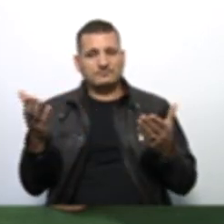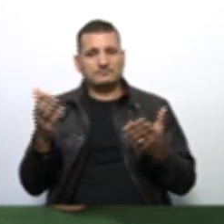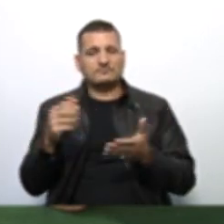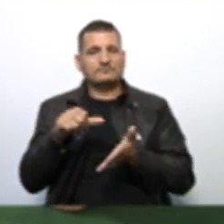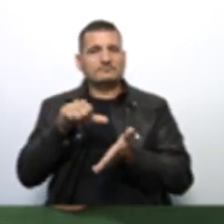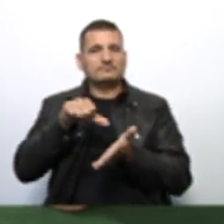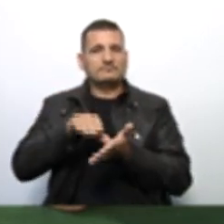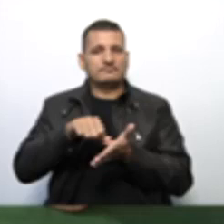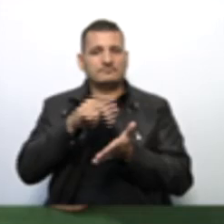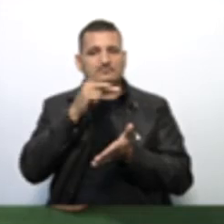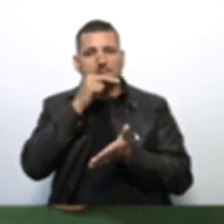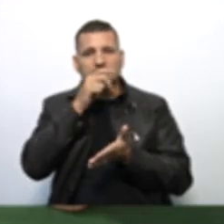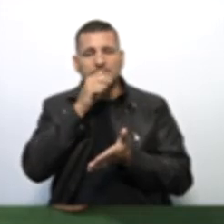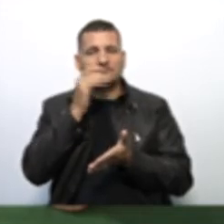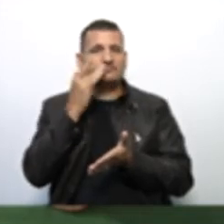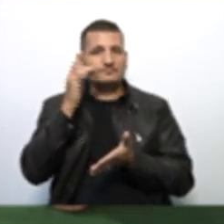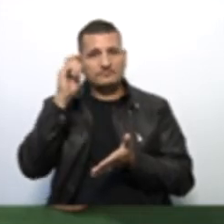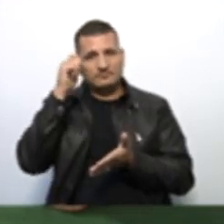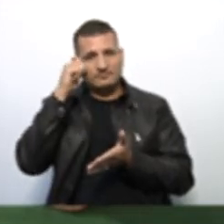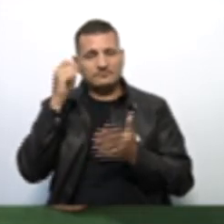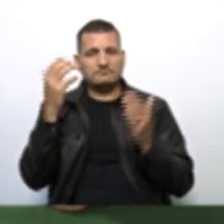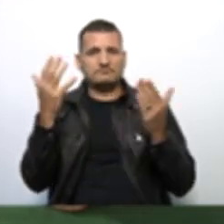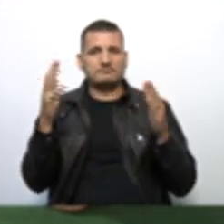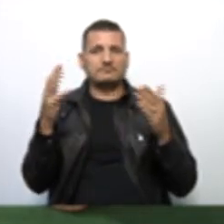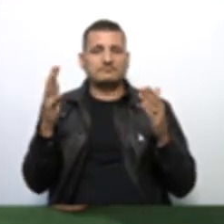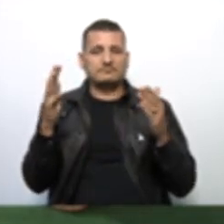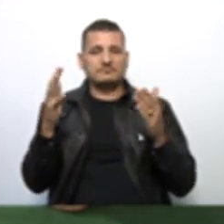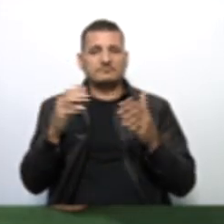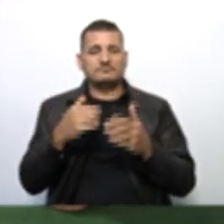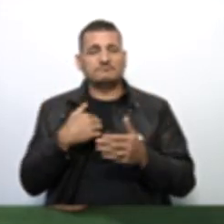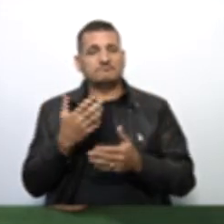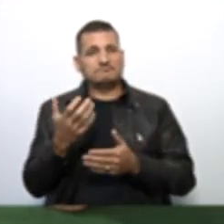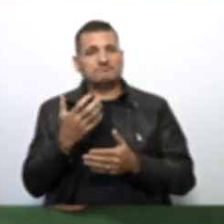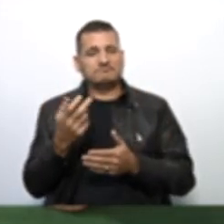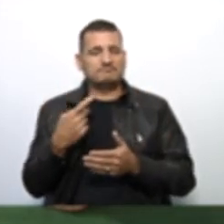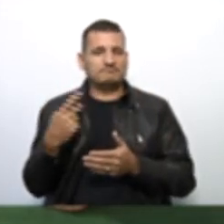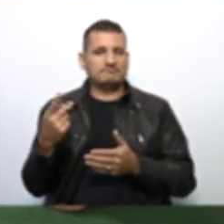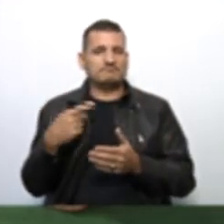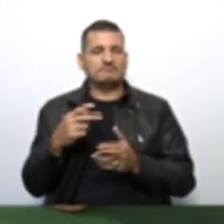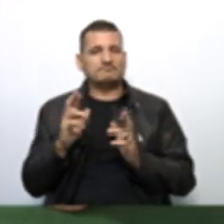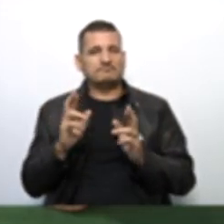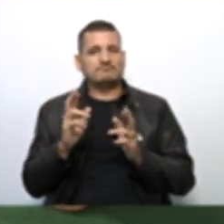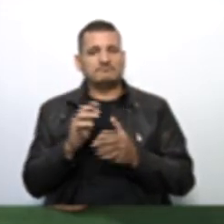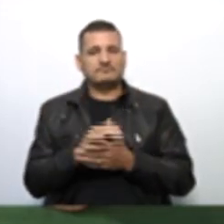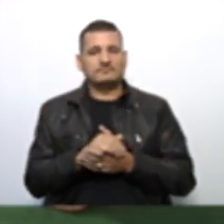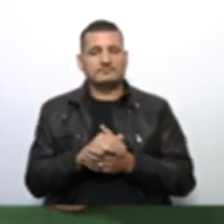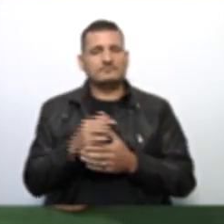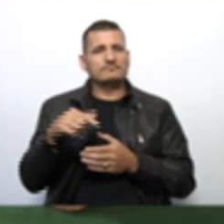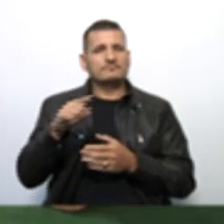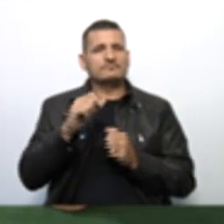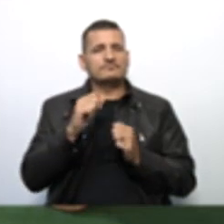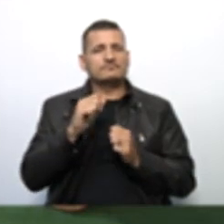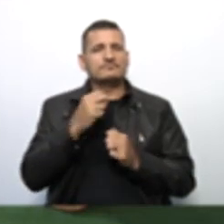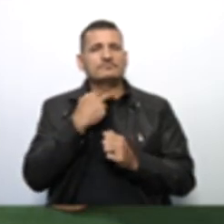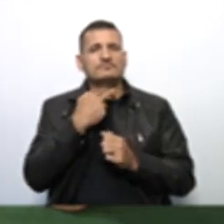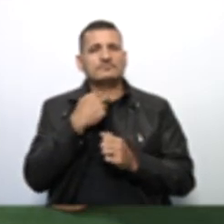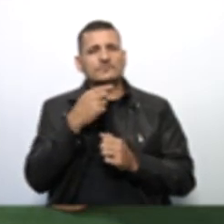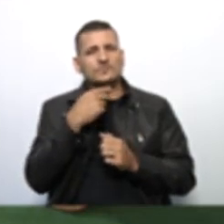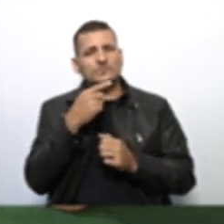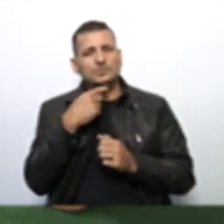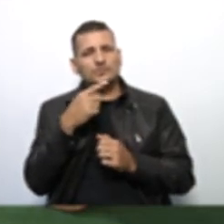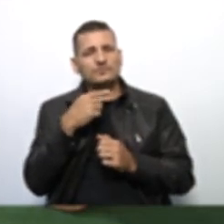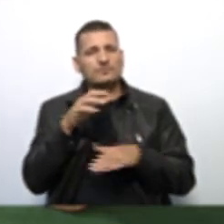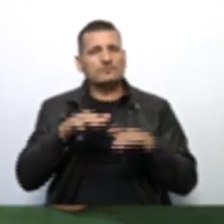Porto Velho e Ouro Preto do Oeste estão de parabéns, tá? Que é isso realmente que a gente espera. Não deixem as dúvidas. A gente viu que as questões às